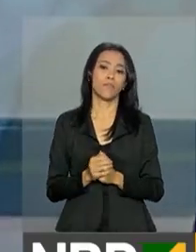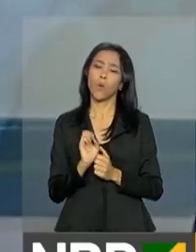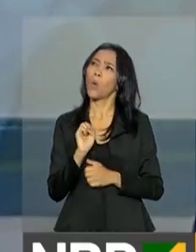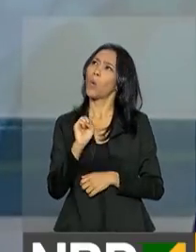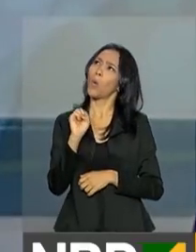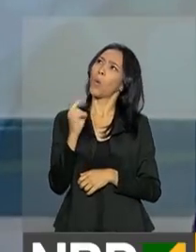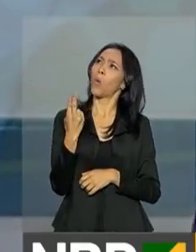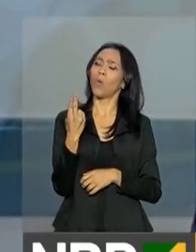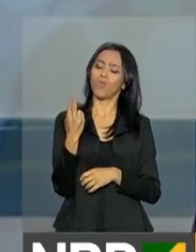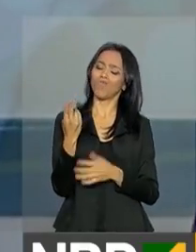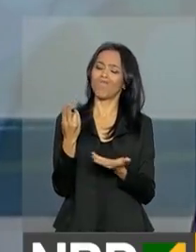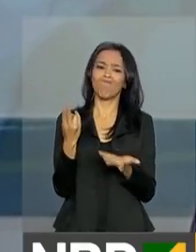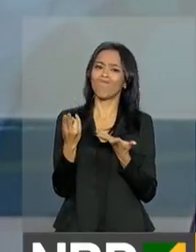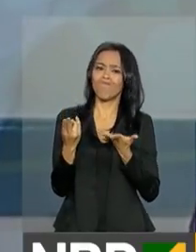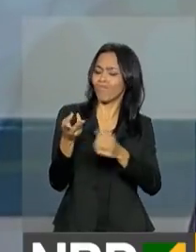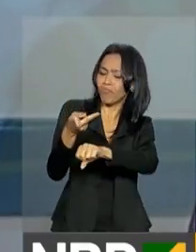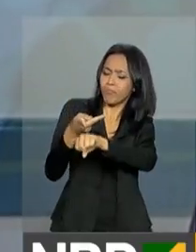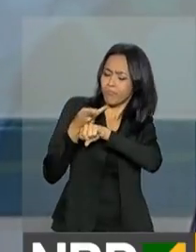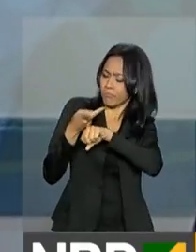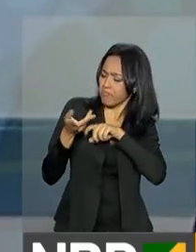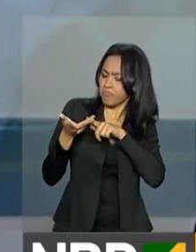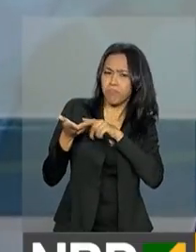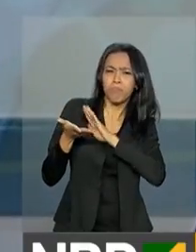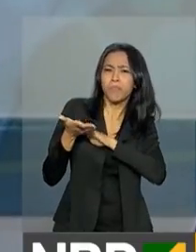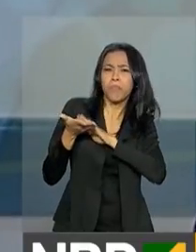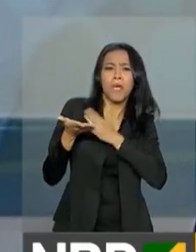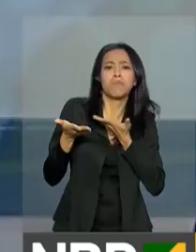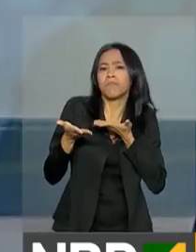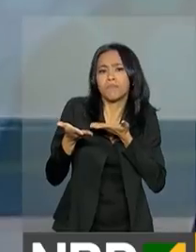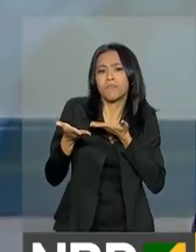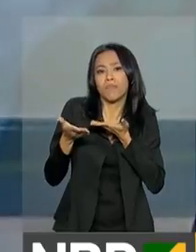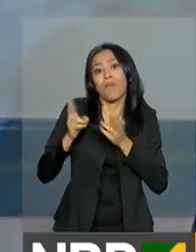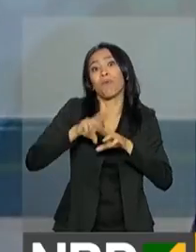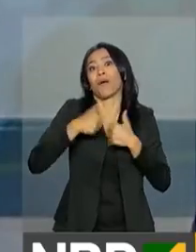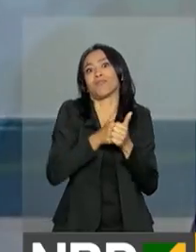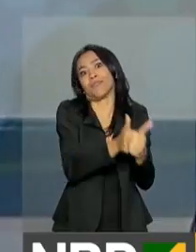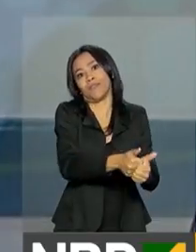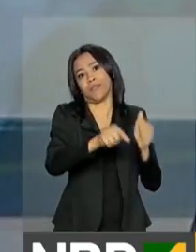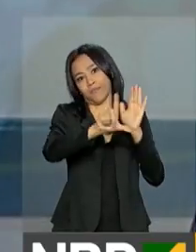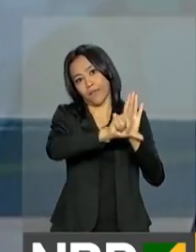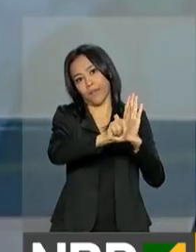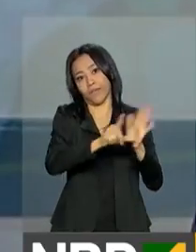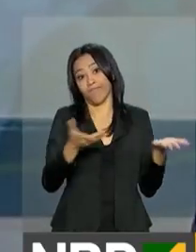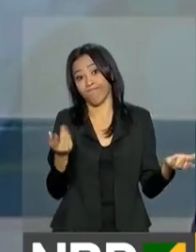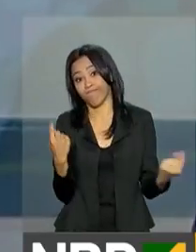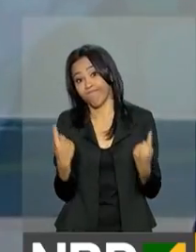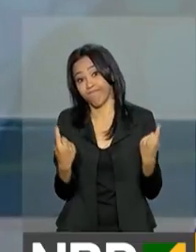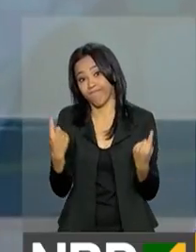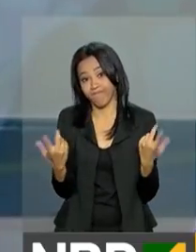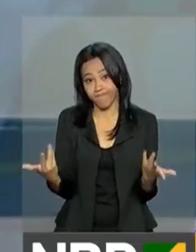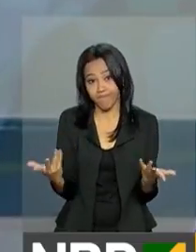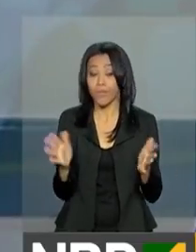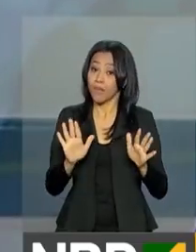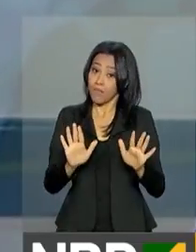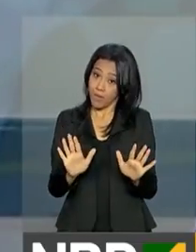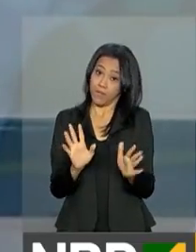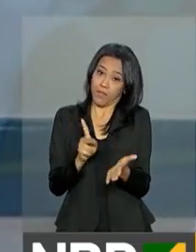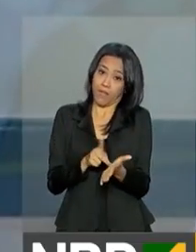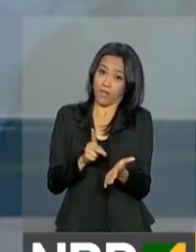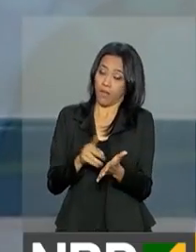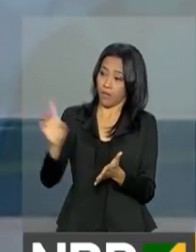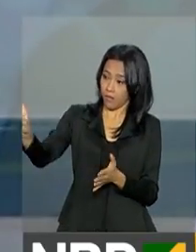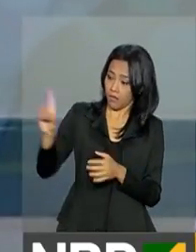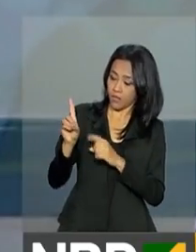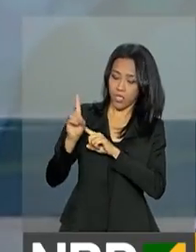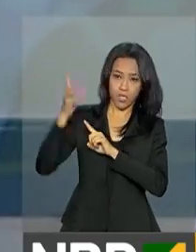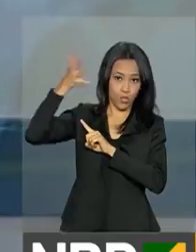ou se estamos sendo premiados porque estamos cumprindo a Constituição. Na verdade, pelas palavras do